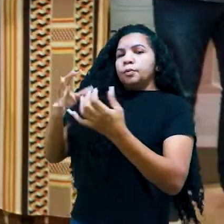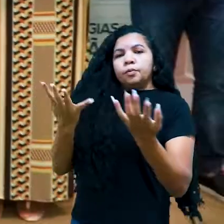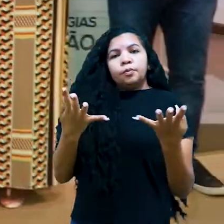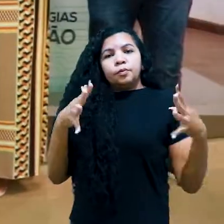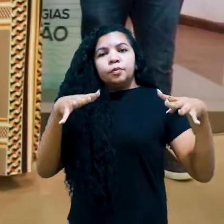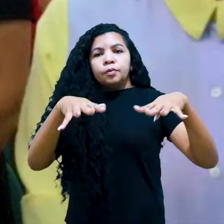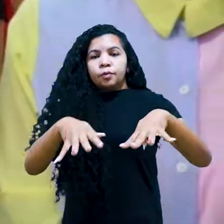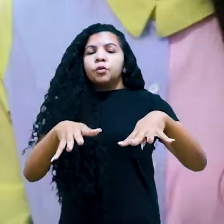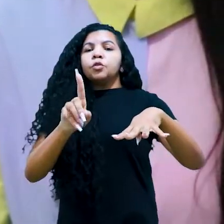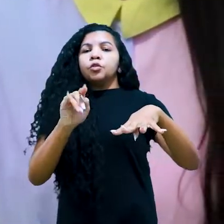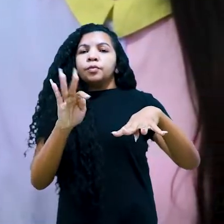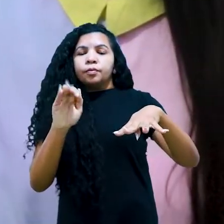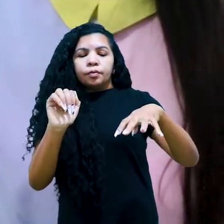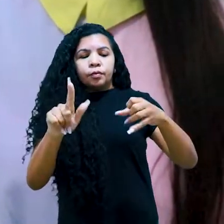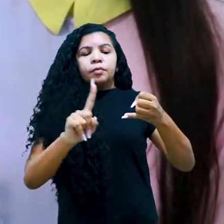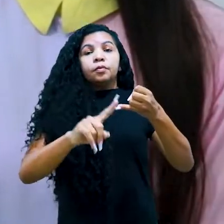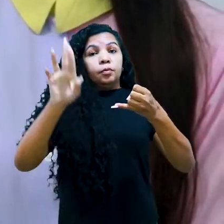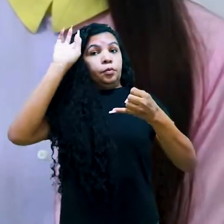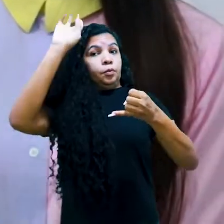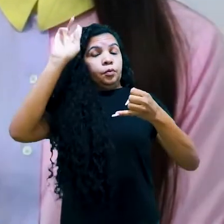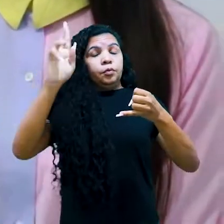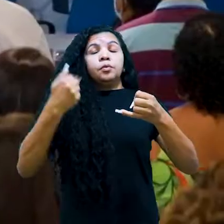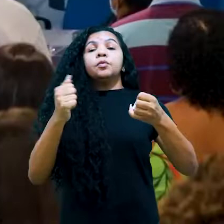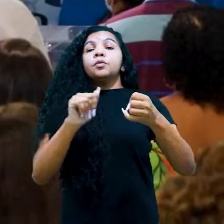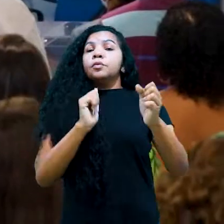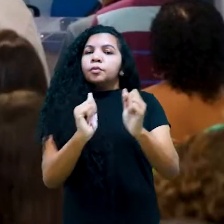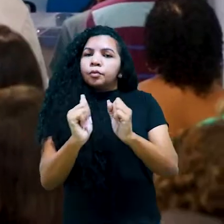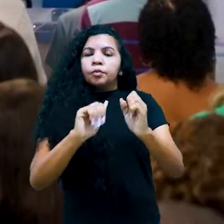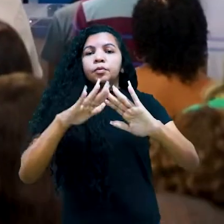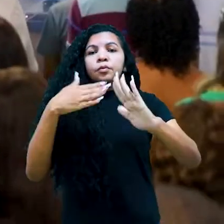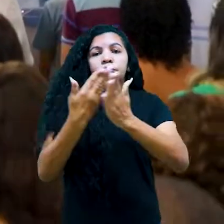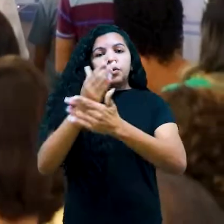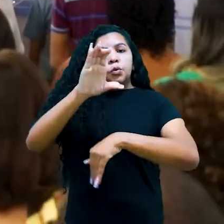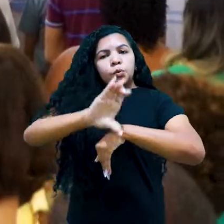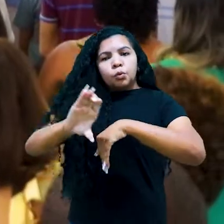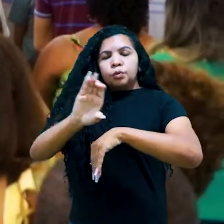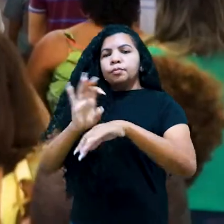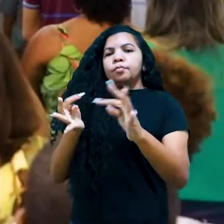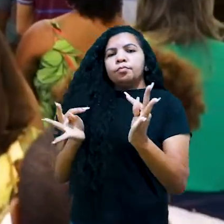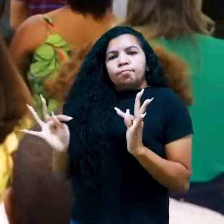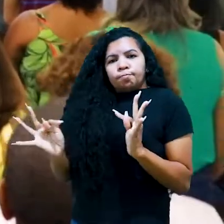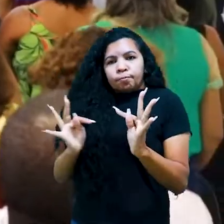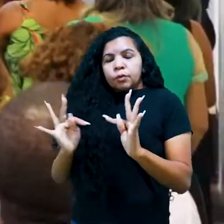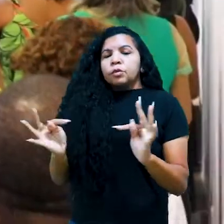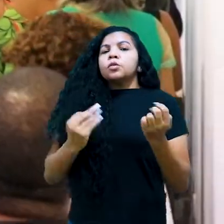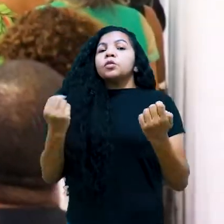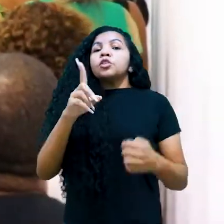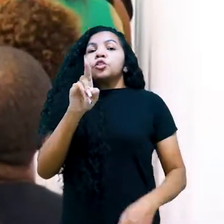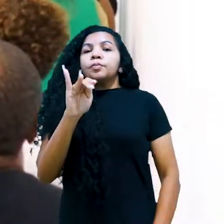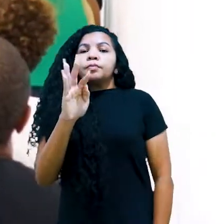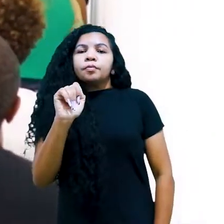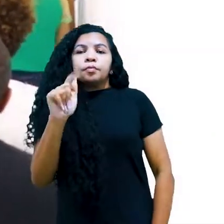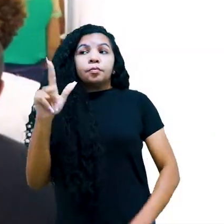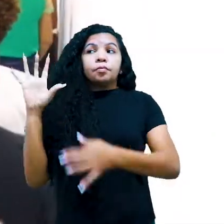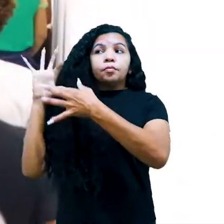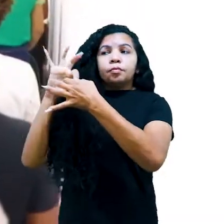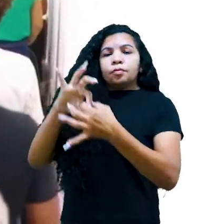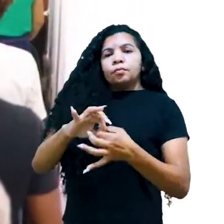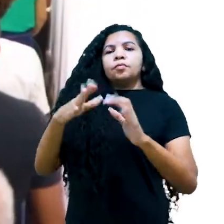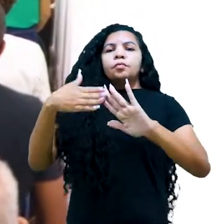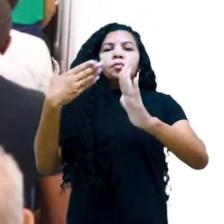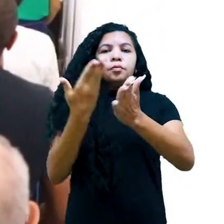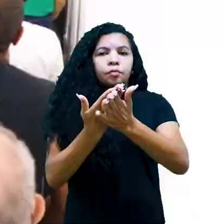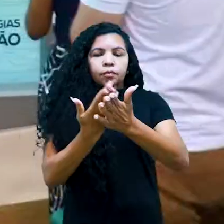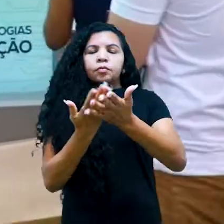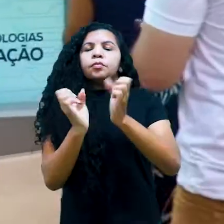contexto da inclusão digital são eles gestão administrativa escolar e o curso de tecnologias digitais no contexto